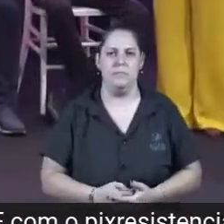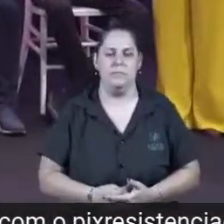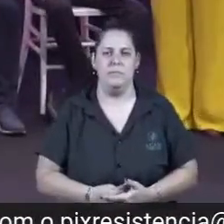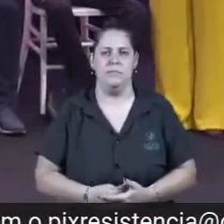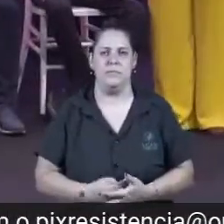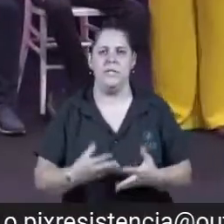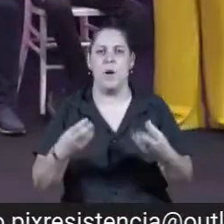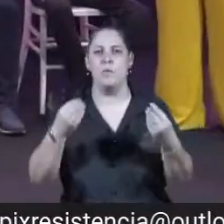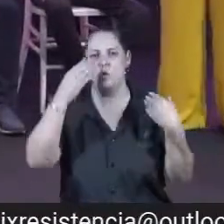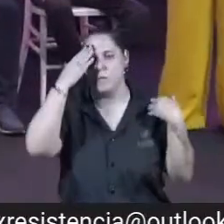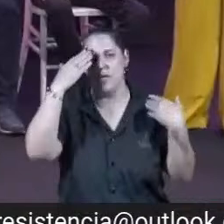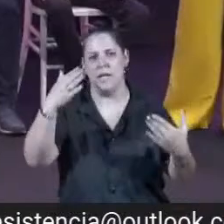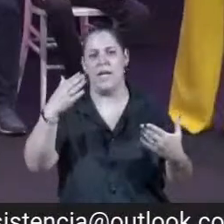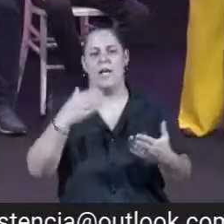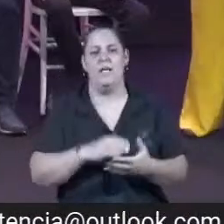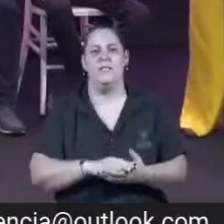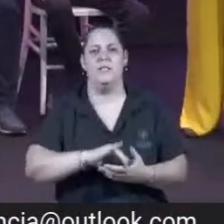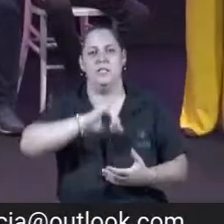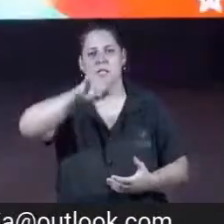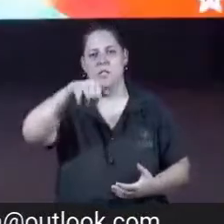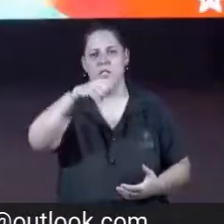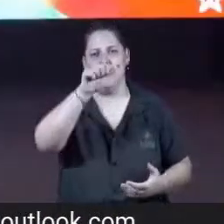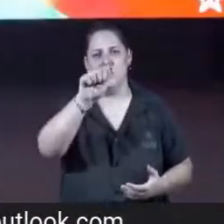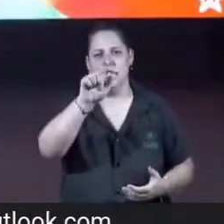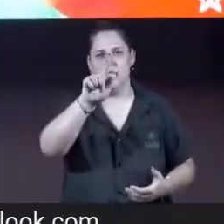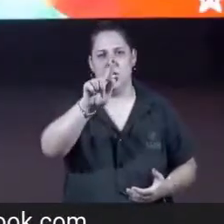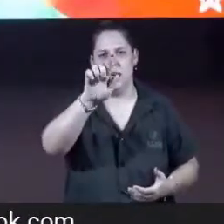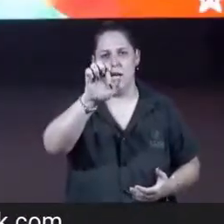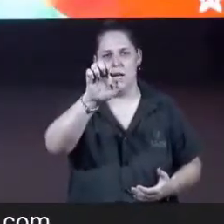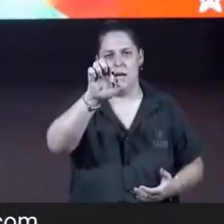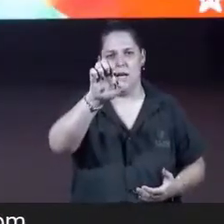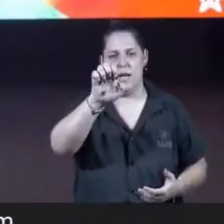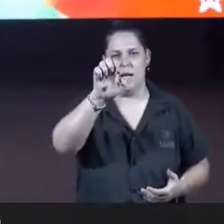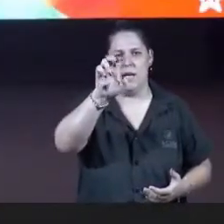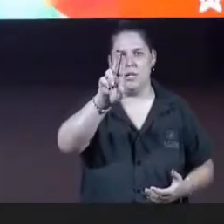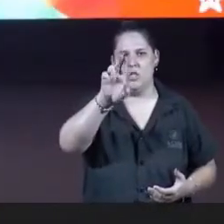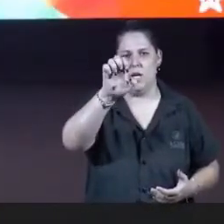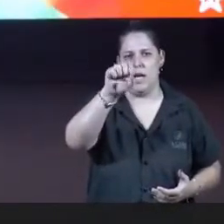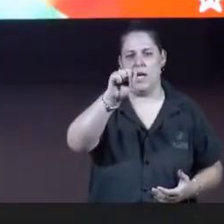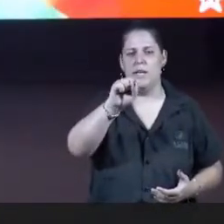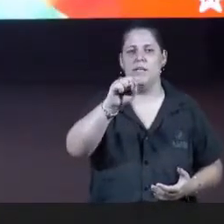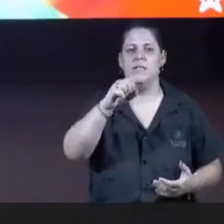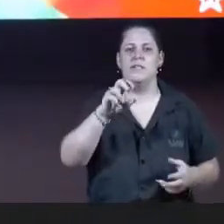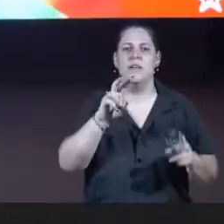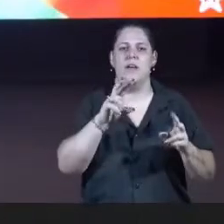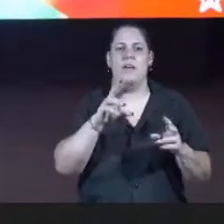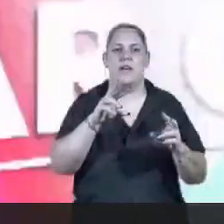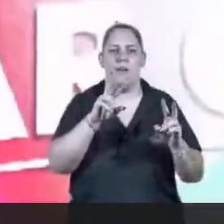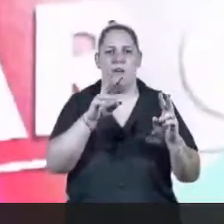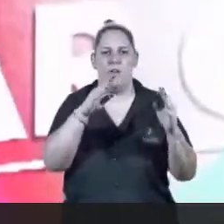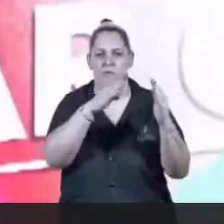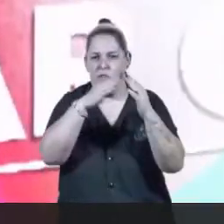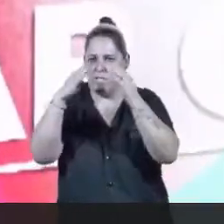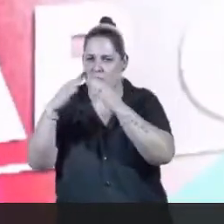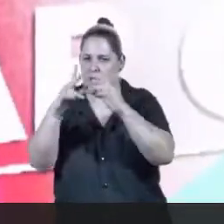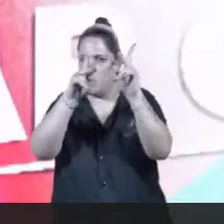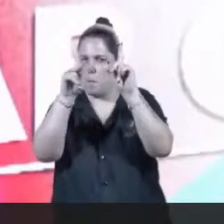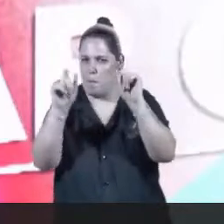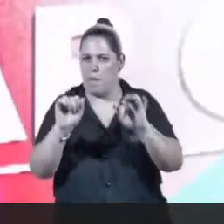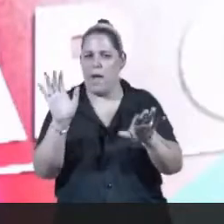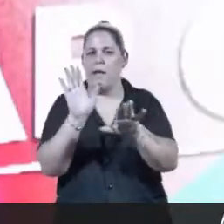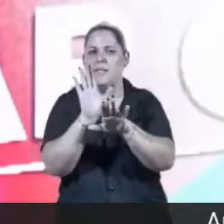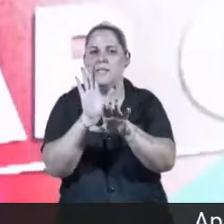Muito obrigado, senador Jacques, nosso vizinho. E com essa mansidão, essa paz, essa esperança, já está